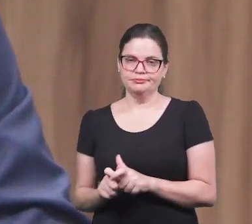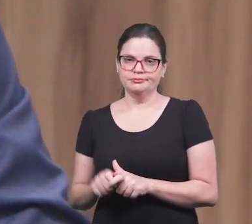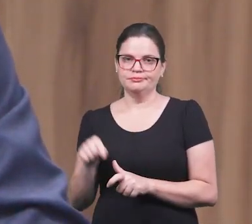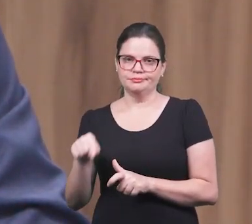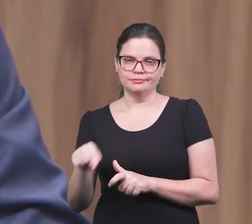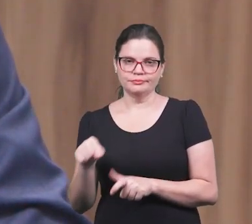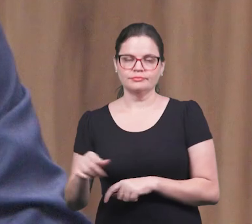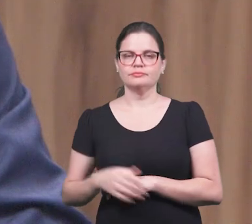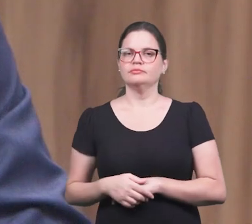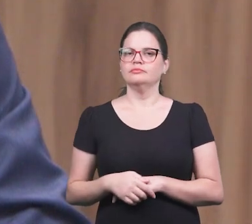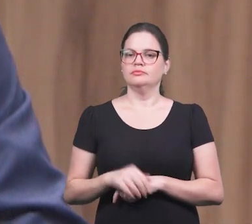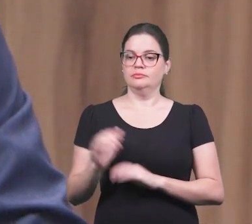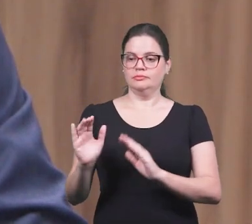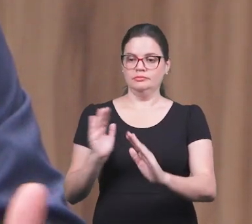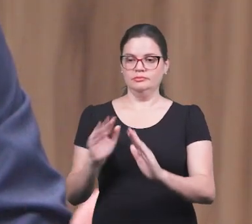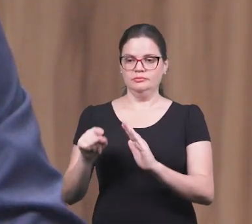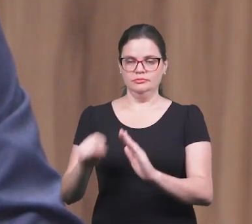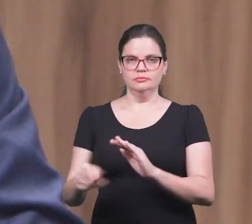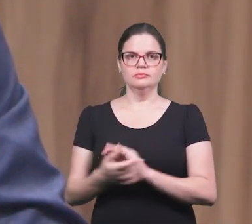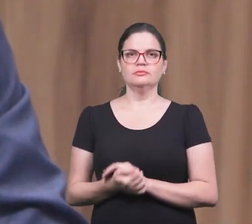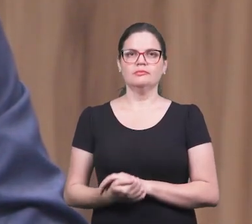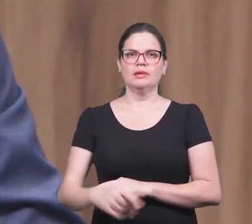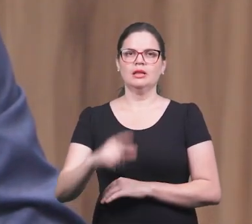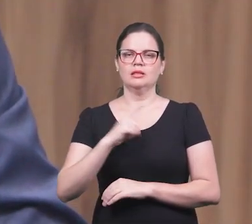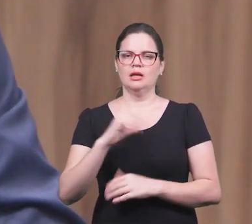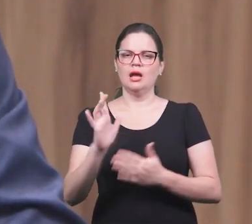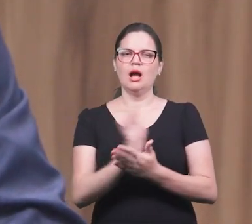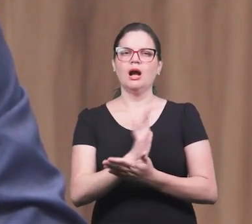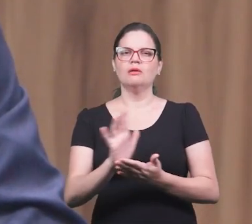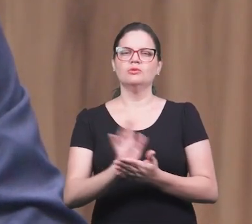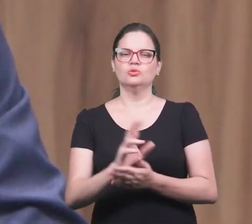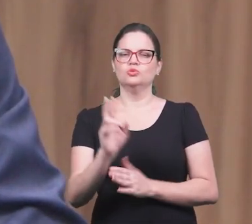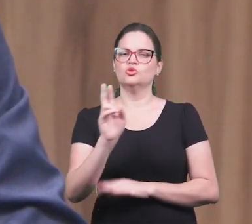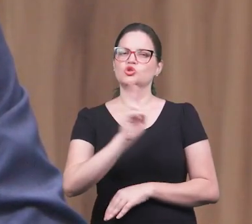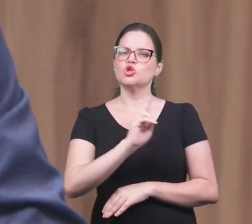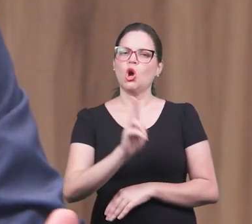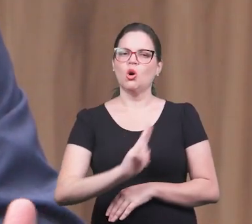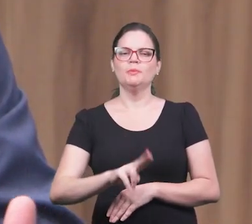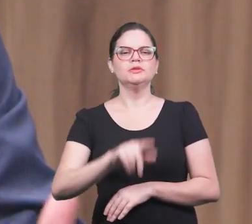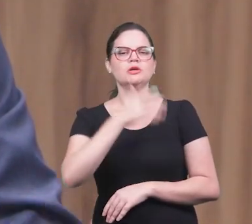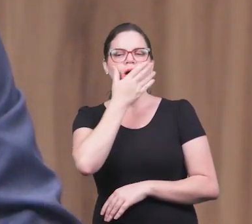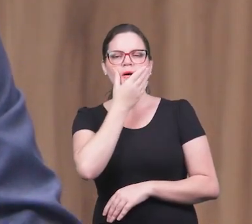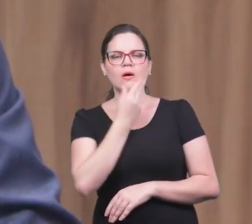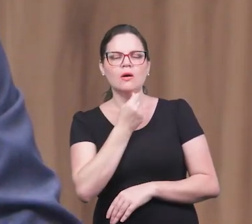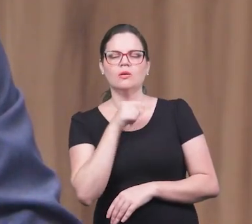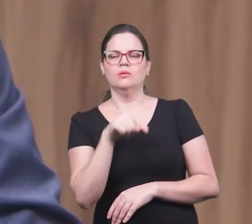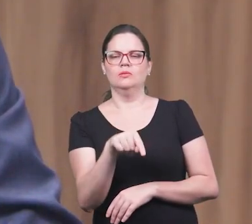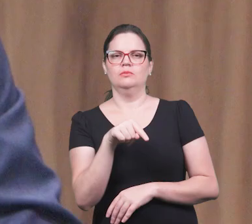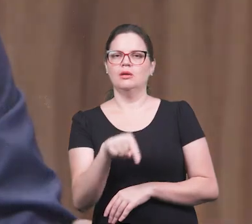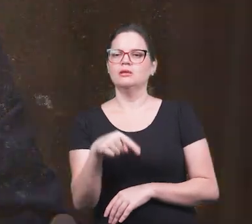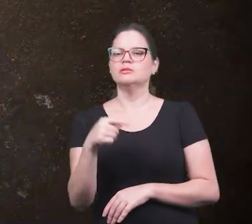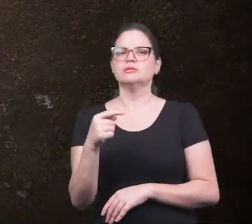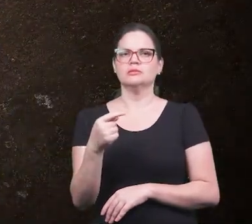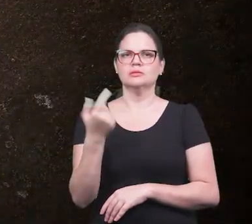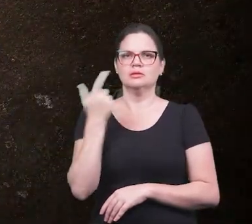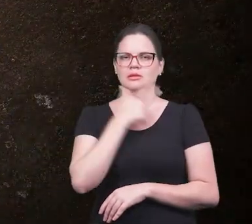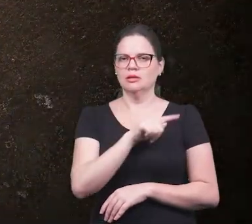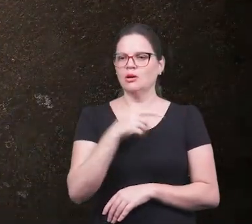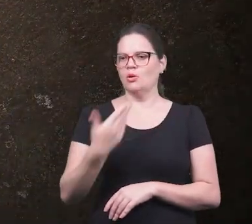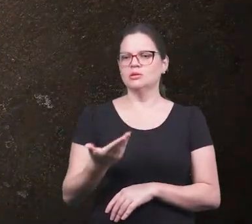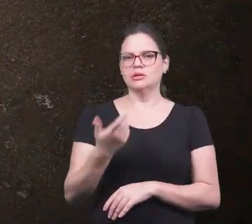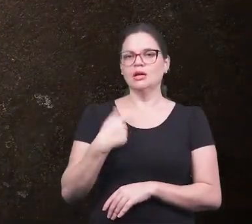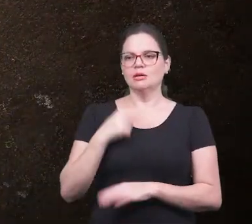nomes. Nós não temos como desassociar, falar de reforma, e o primeiro nome que vem em mente é o nome de Martinho